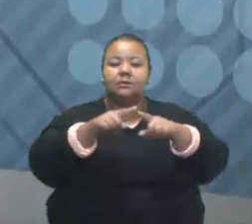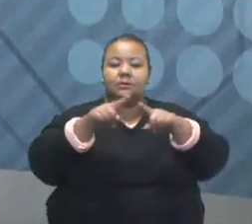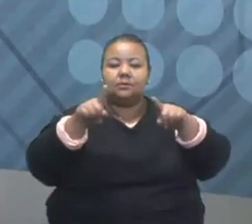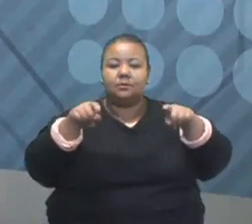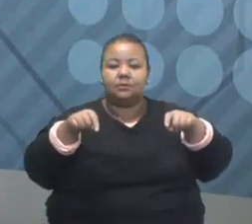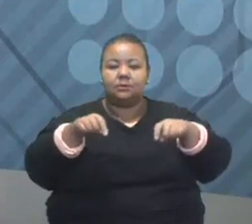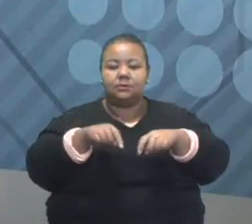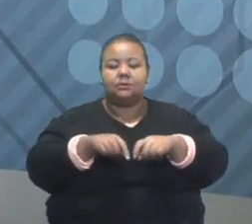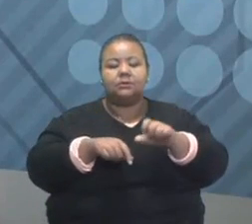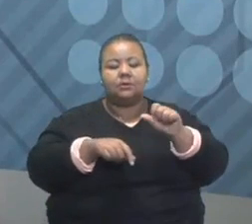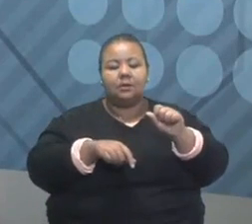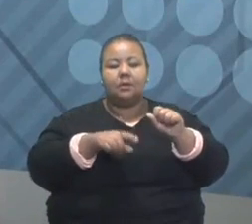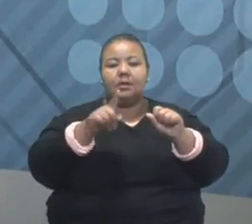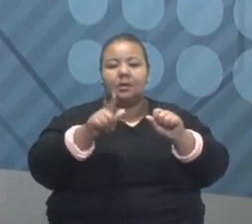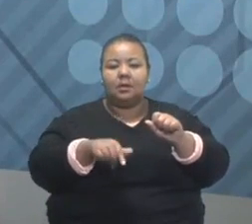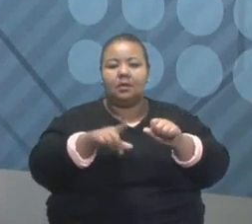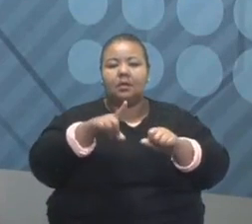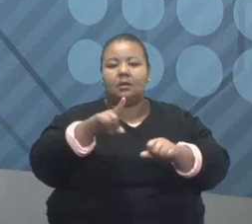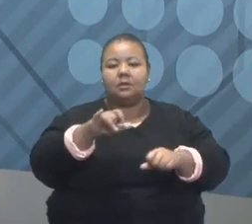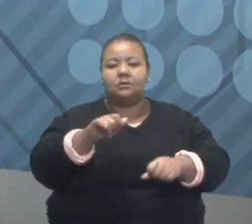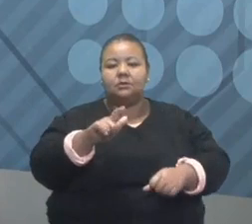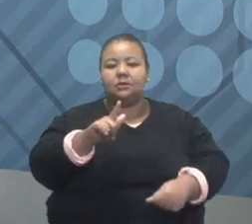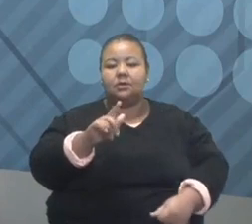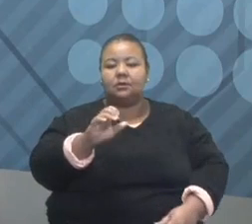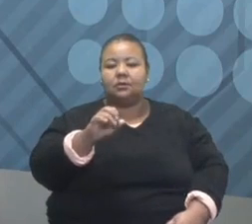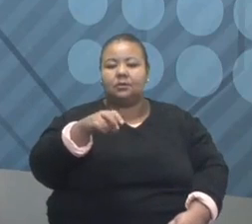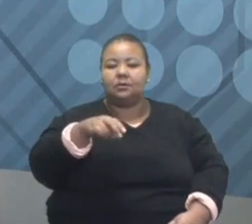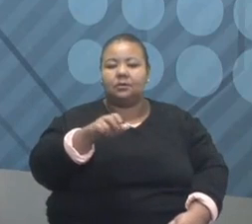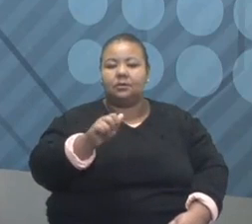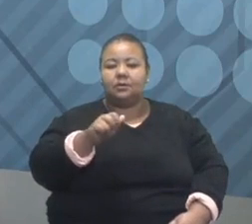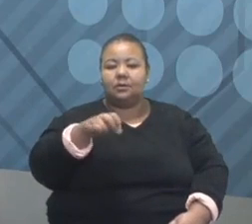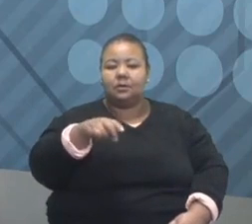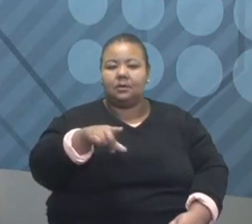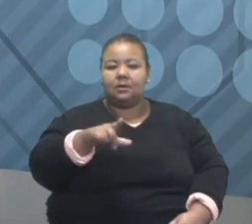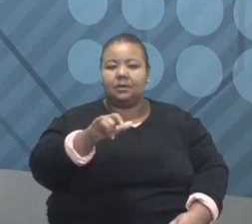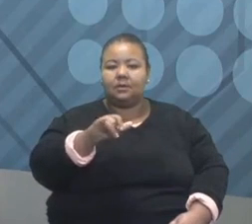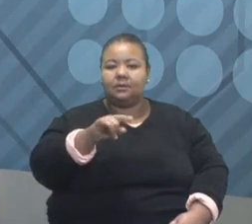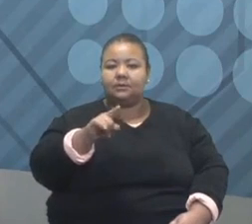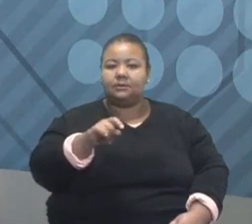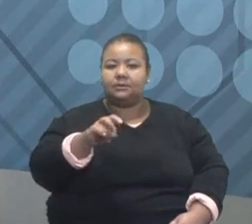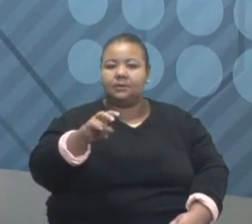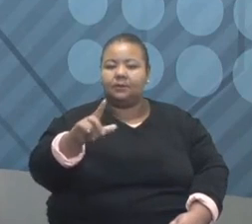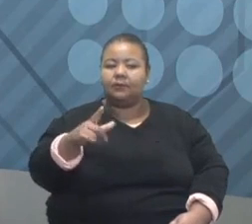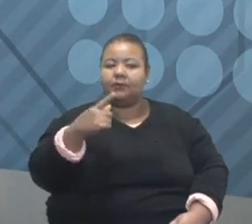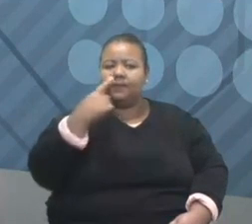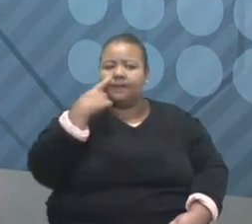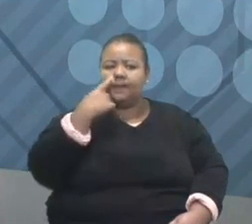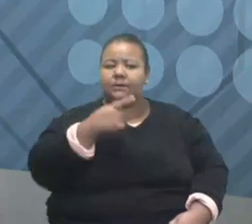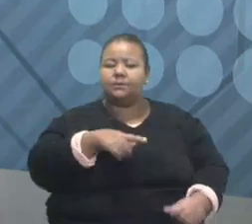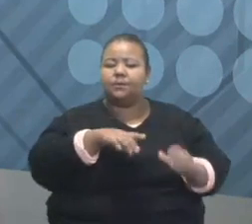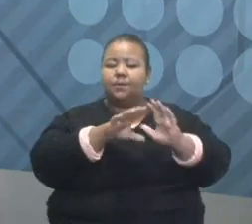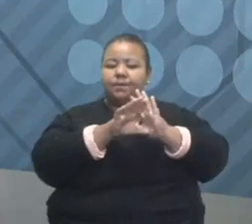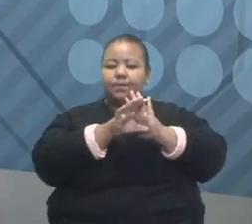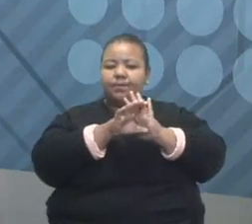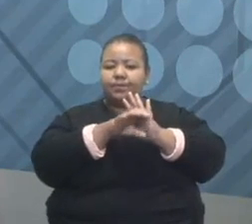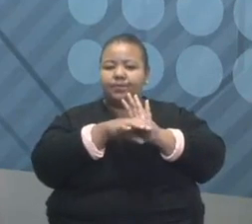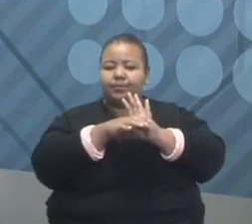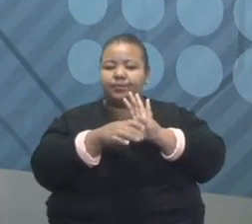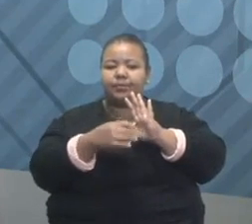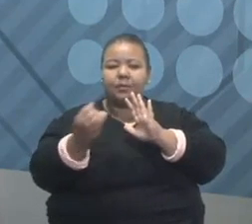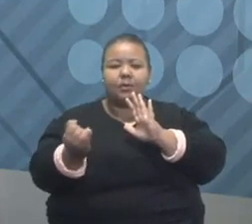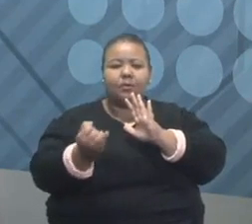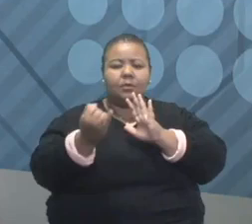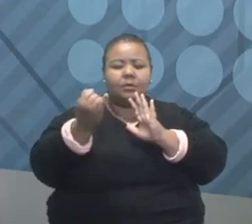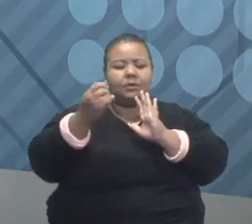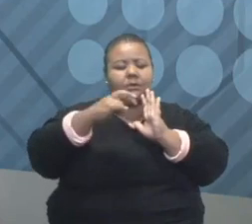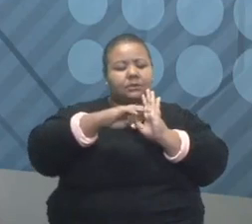matriz A, ela é diagonalizável. Então, a gente viu esses conceitos importantes que nós vimos sobre a transformação linear, vimos o que é a sua